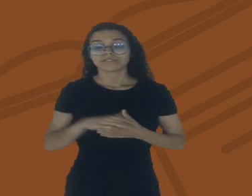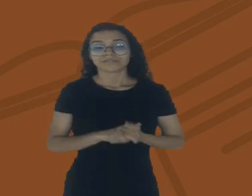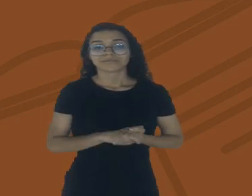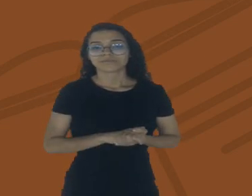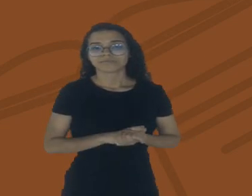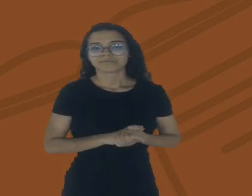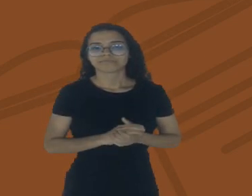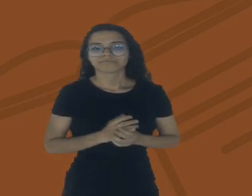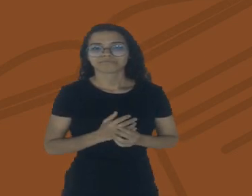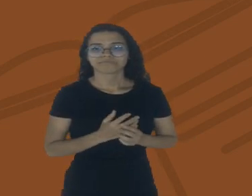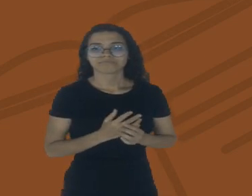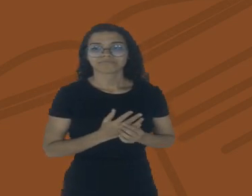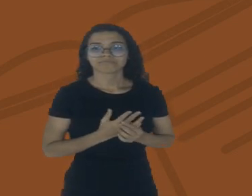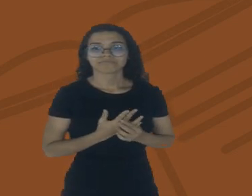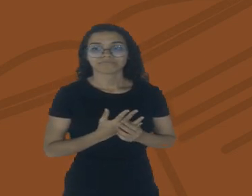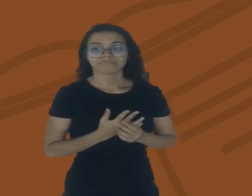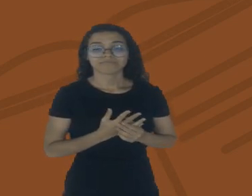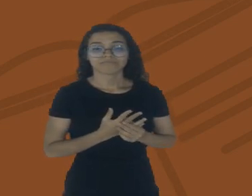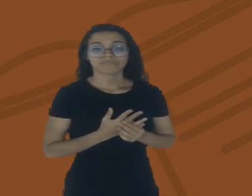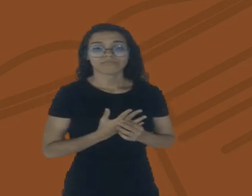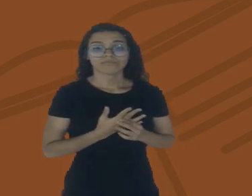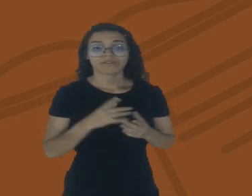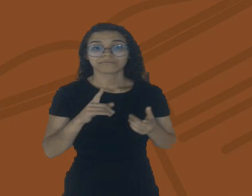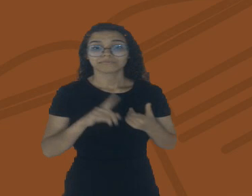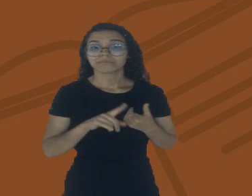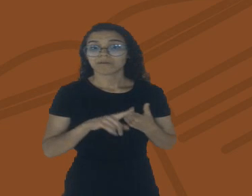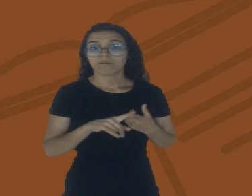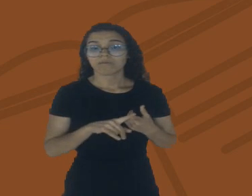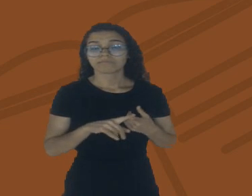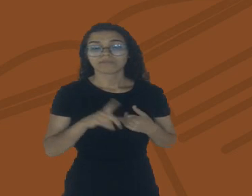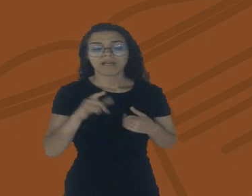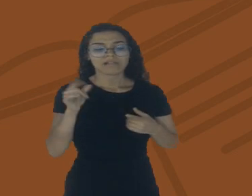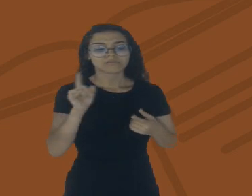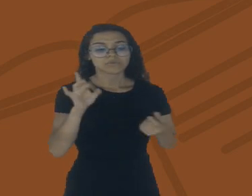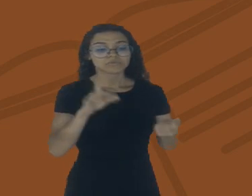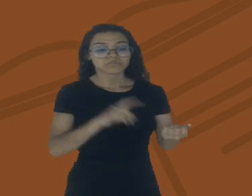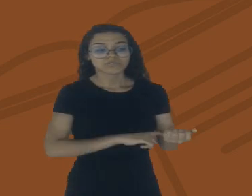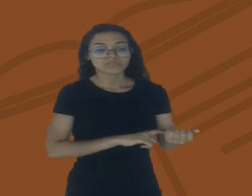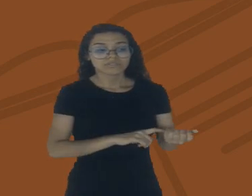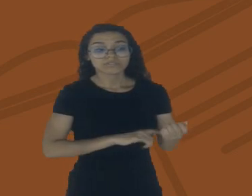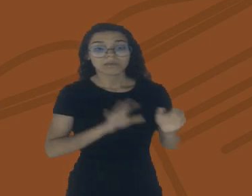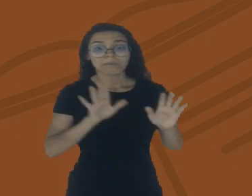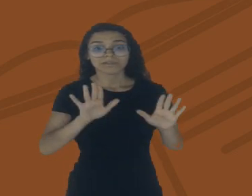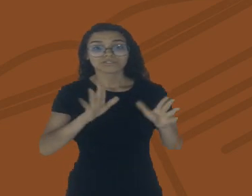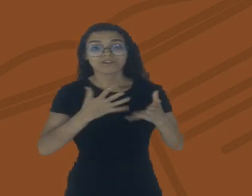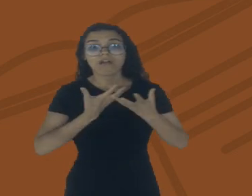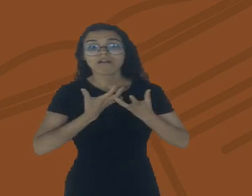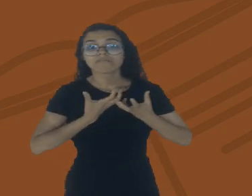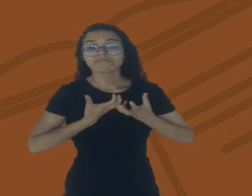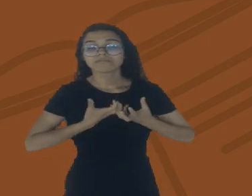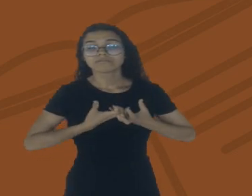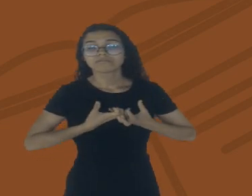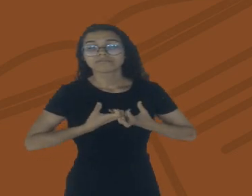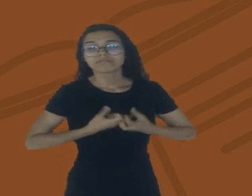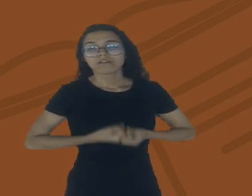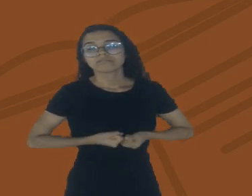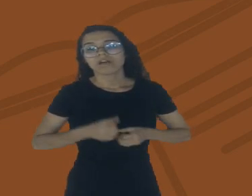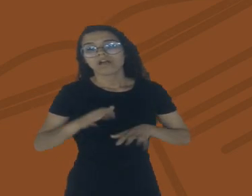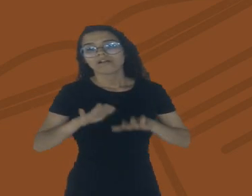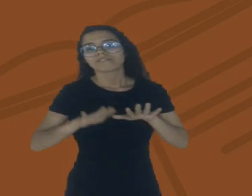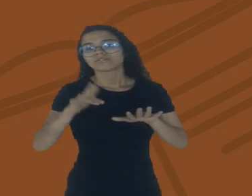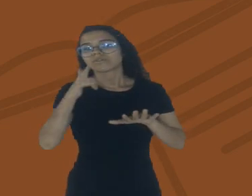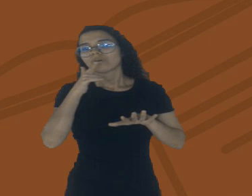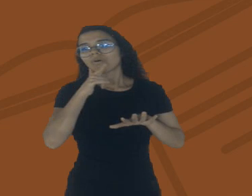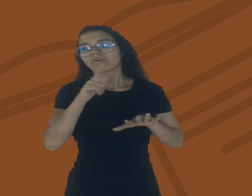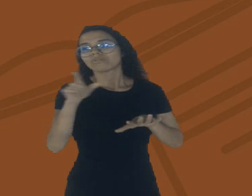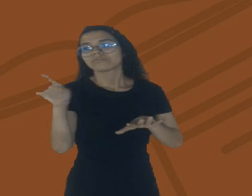reagir, certo? Outra coisa, não é só o estresse, mas também o cansaço é tão grande que às vezes você não consegue realizar as